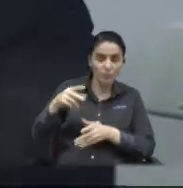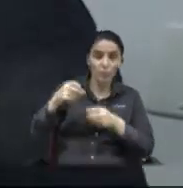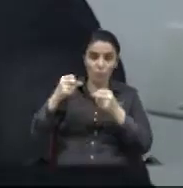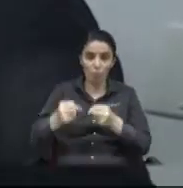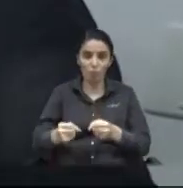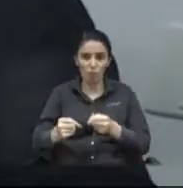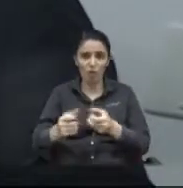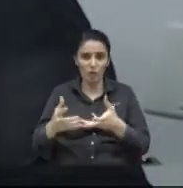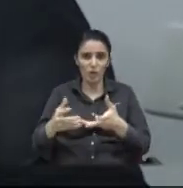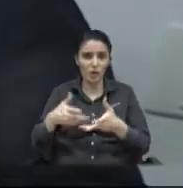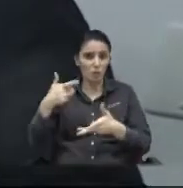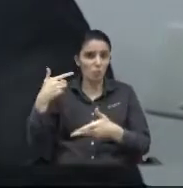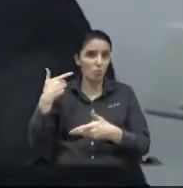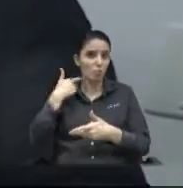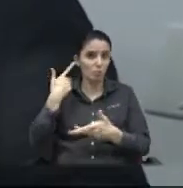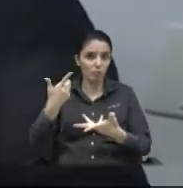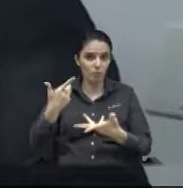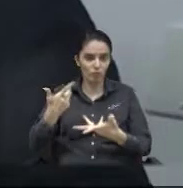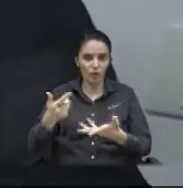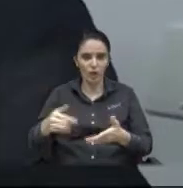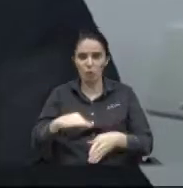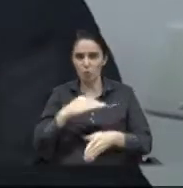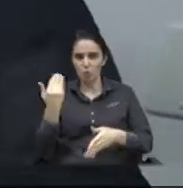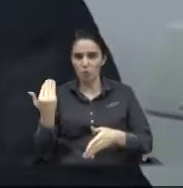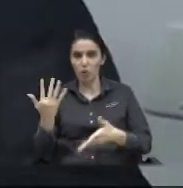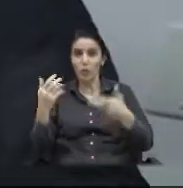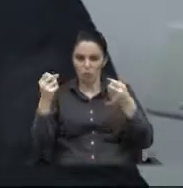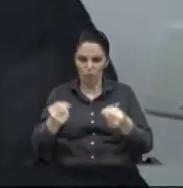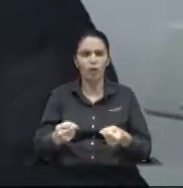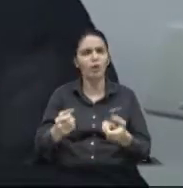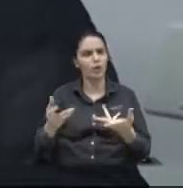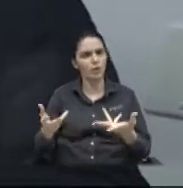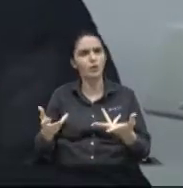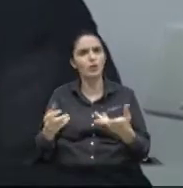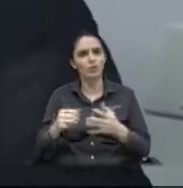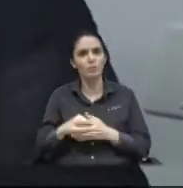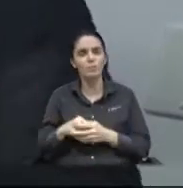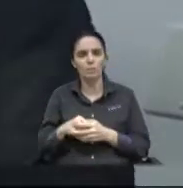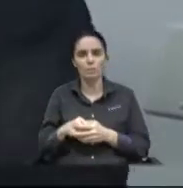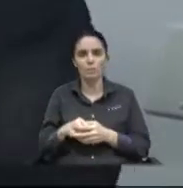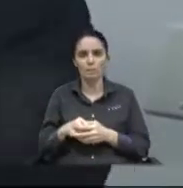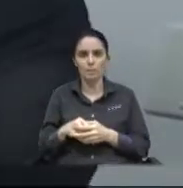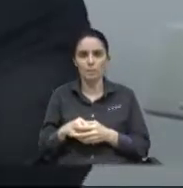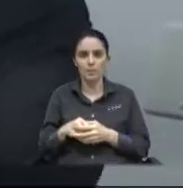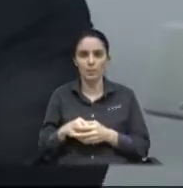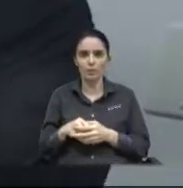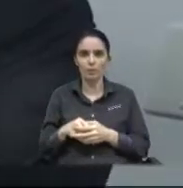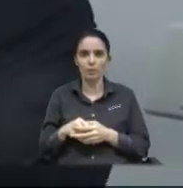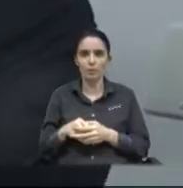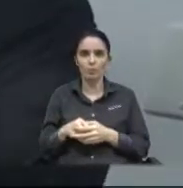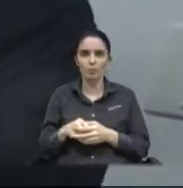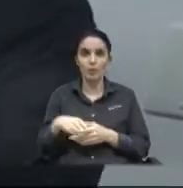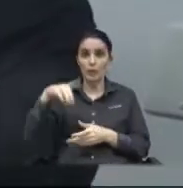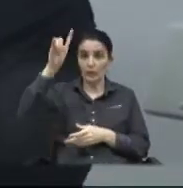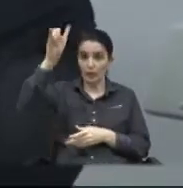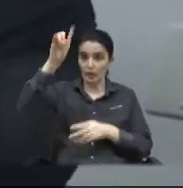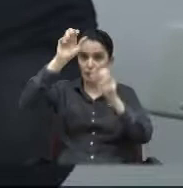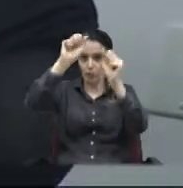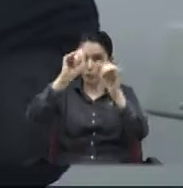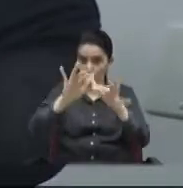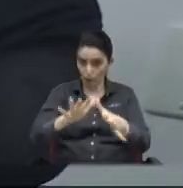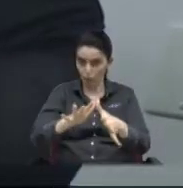perder a sua vida é um dom de deus que